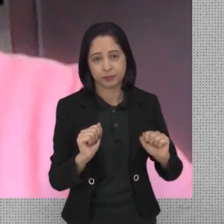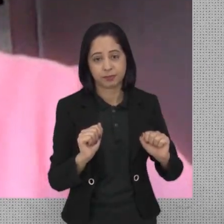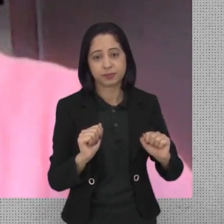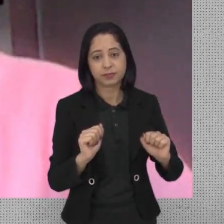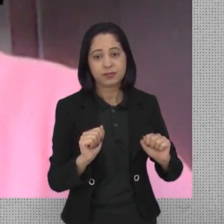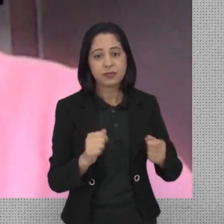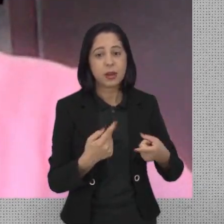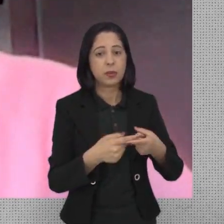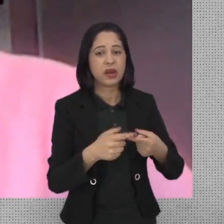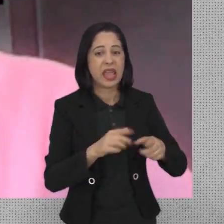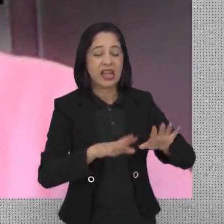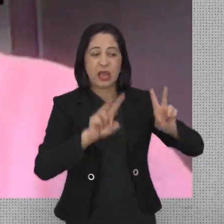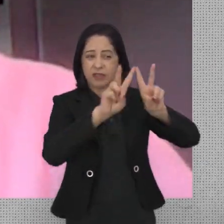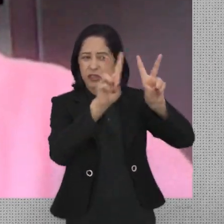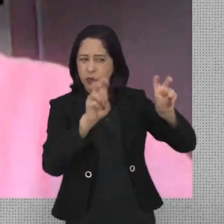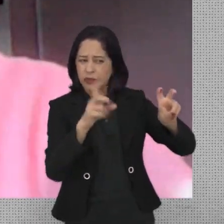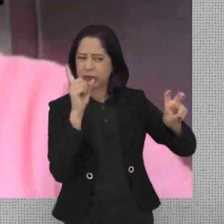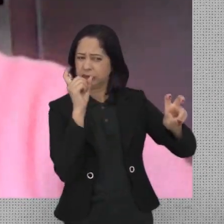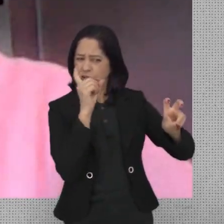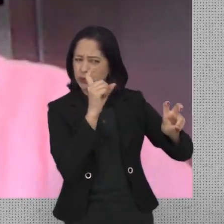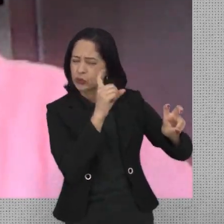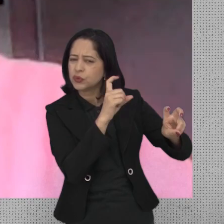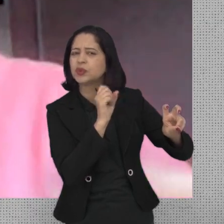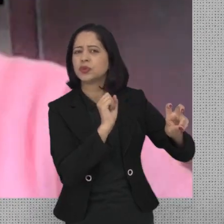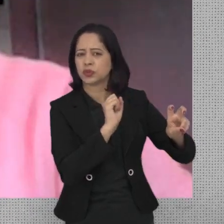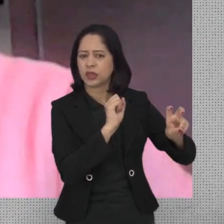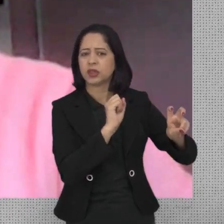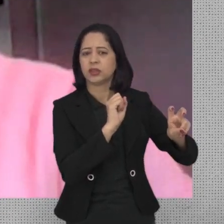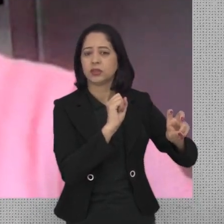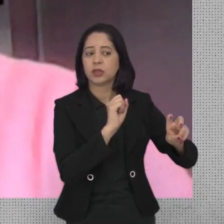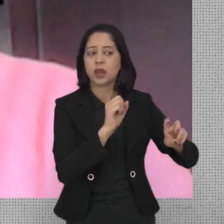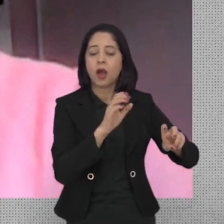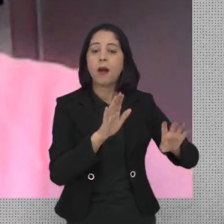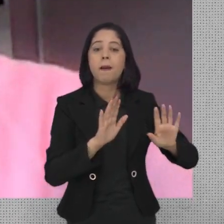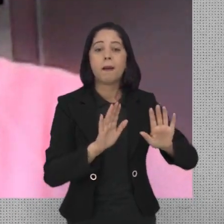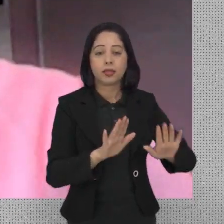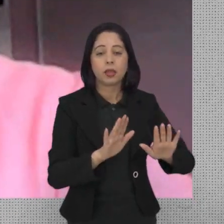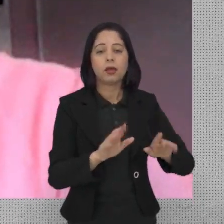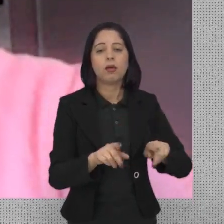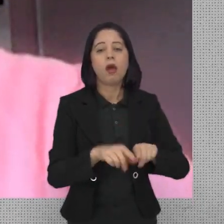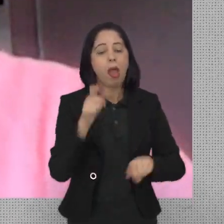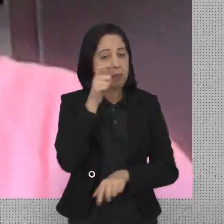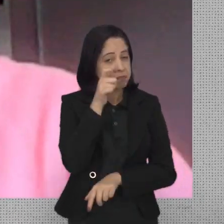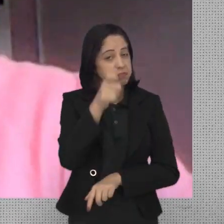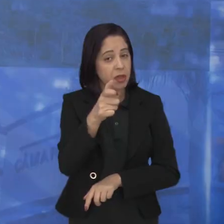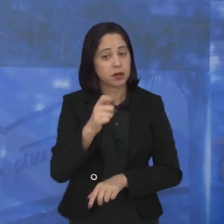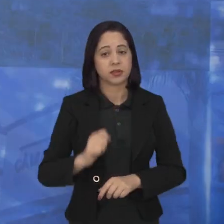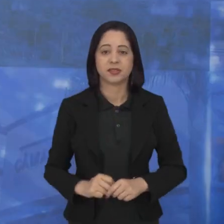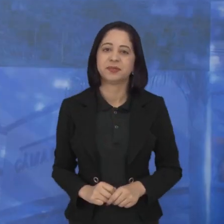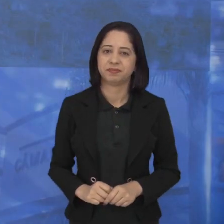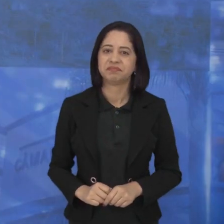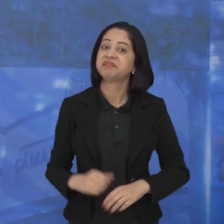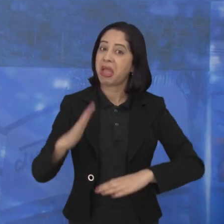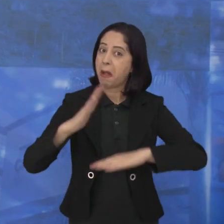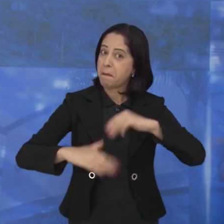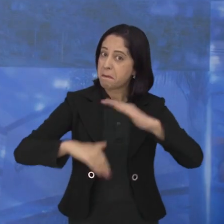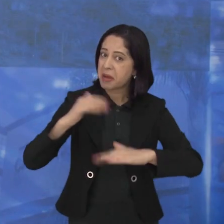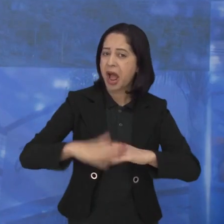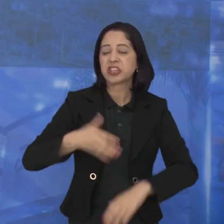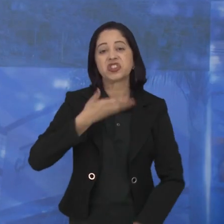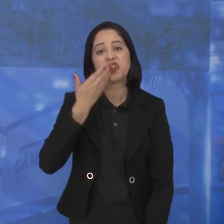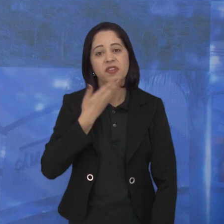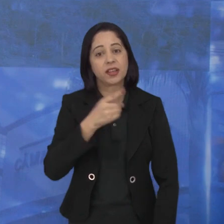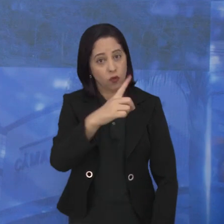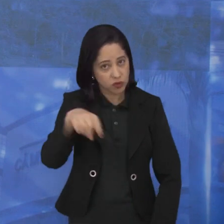complexo, deixar isso de uma forma com que as pessoas compreendam, gostem daquilo e tenham interesse em acompanhar. Muito prático, né? Então você